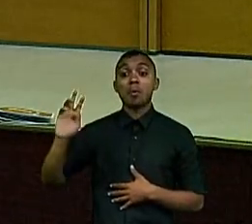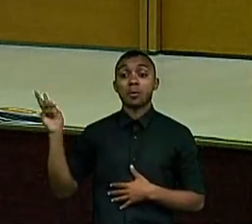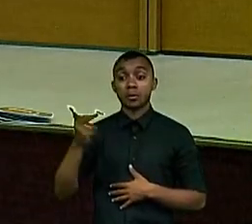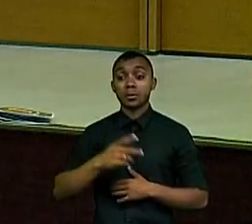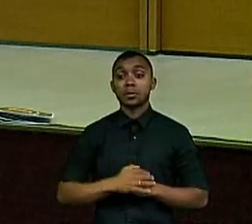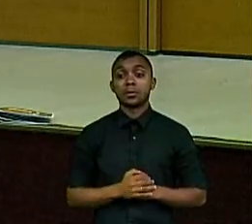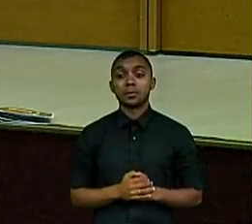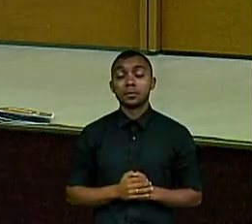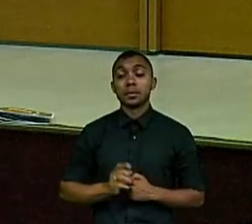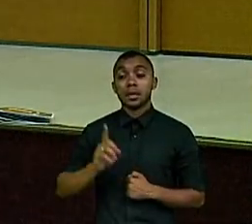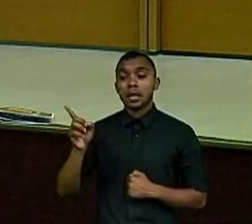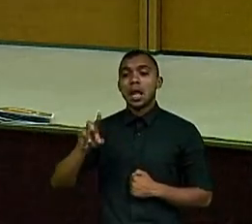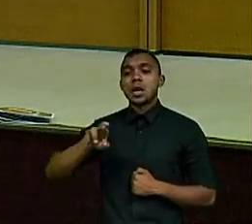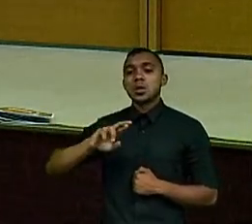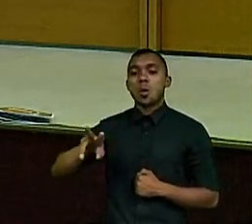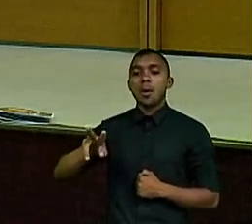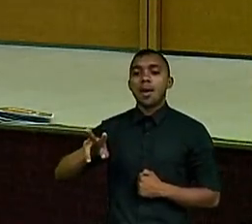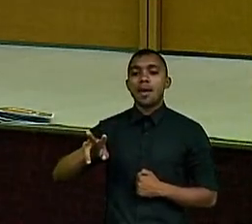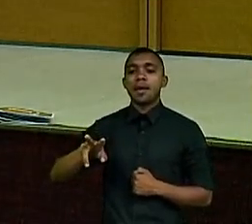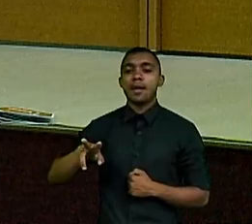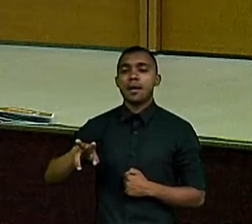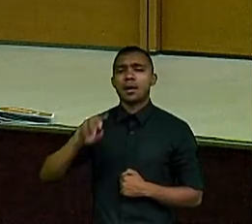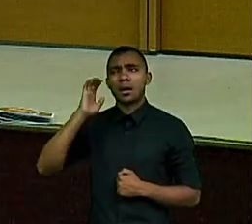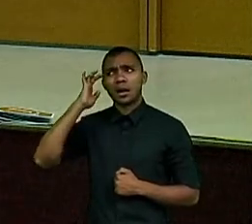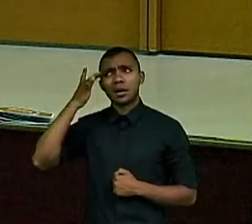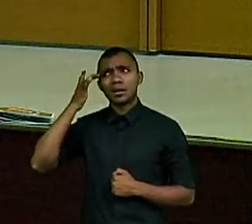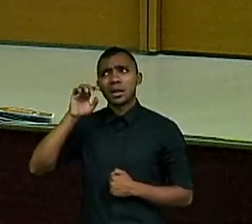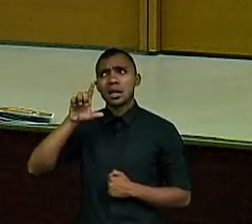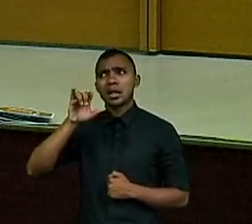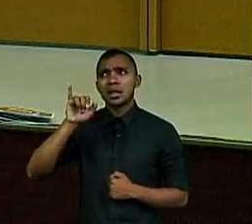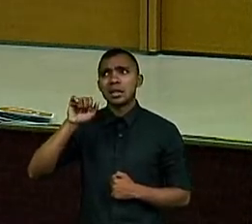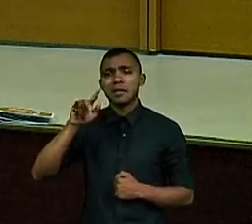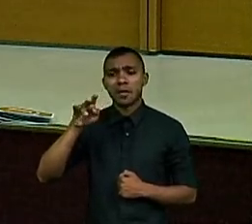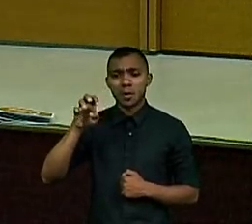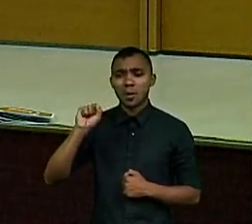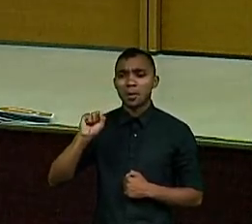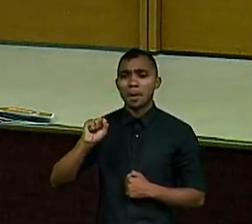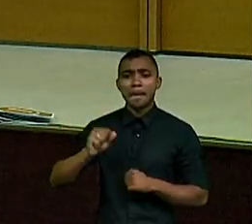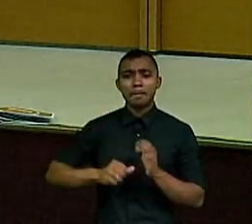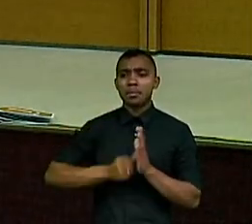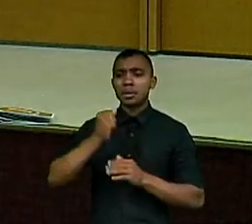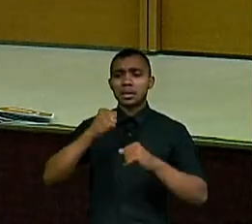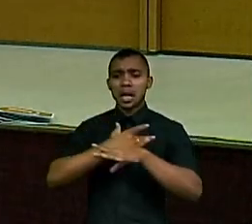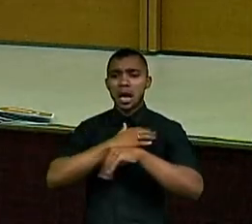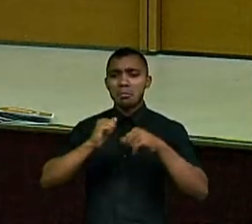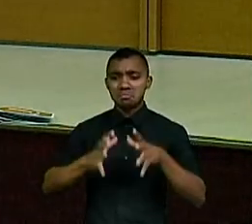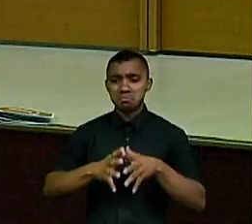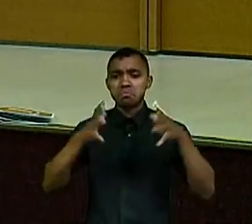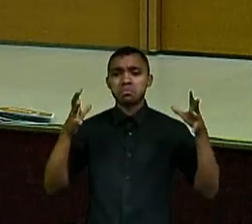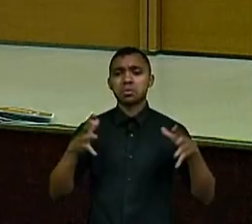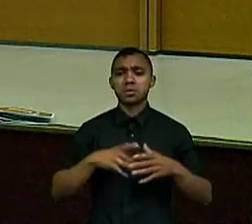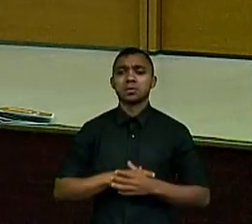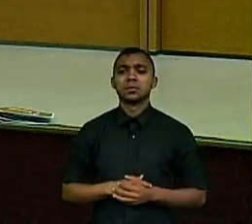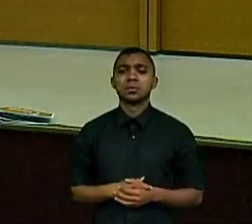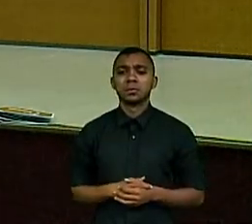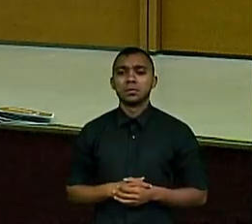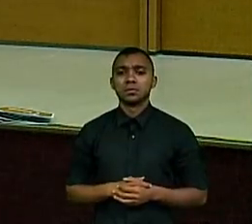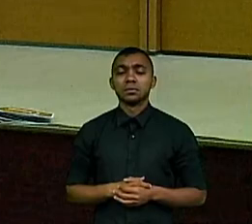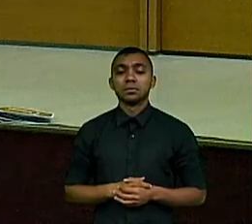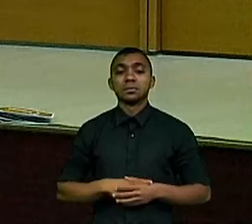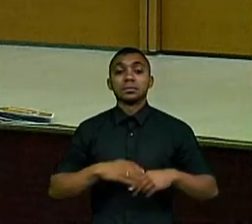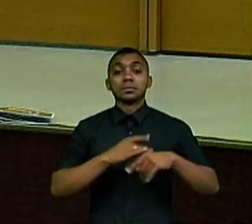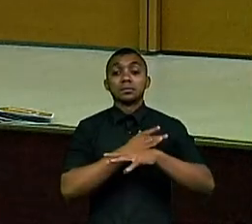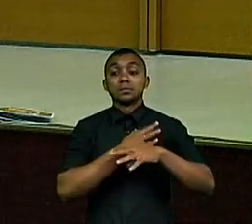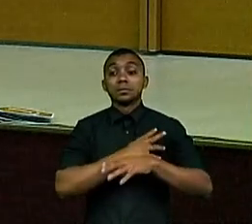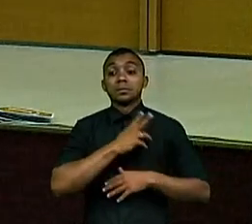olha que Londres não era a cidade foi a primeira cidade a dobrar a população o que aconteceria em Fortaleza assim